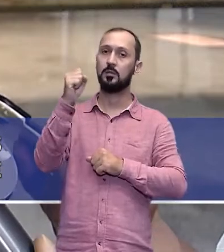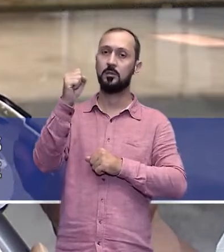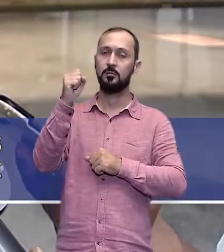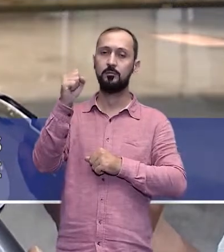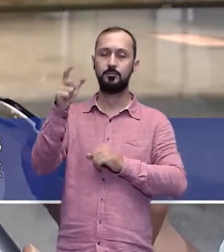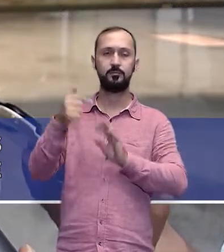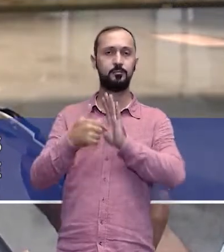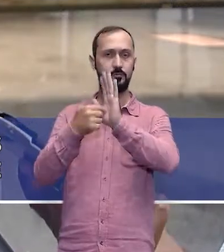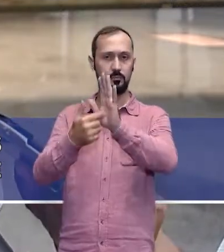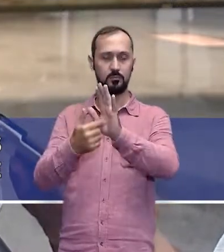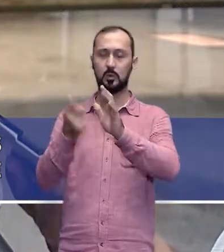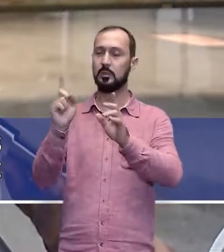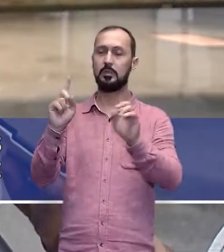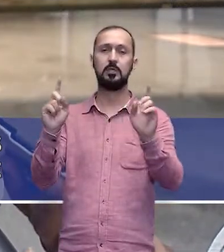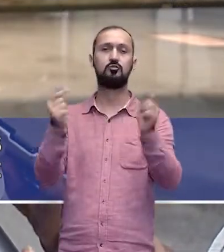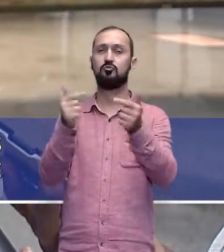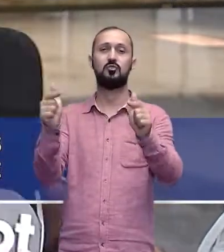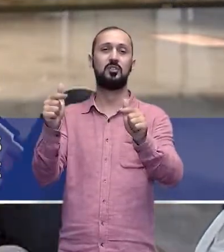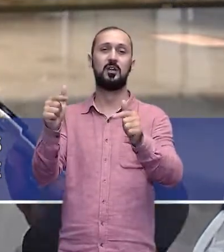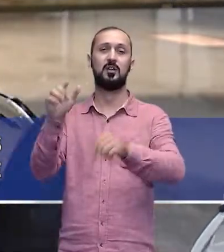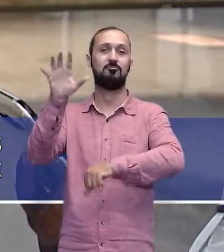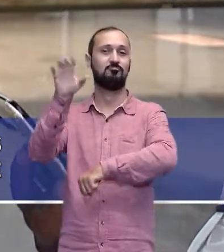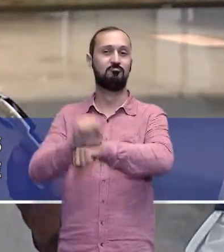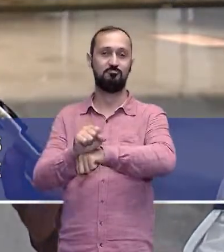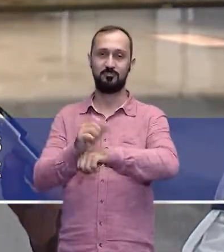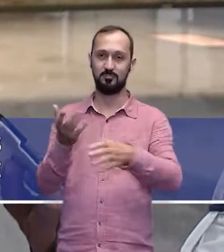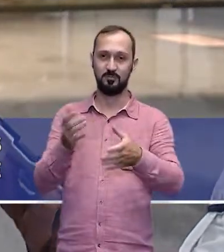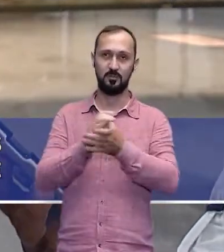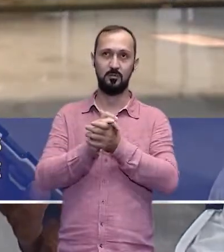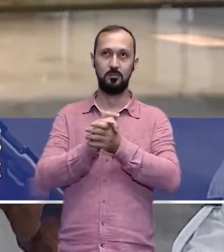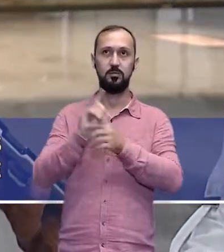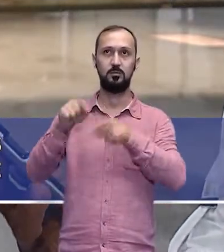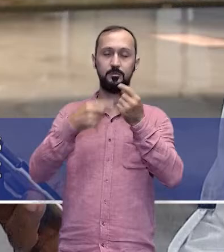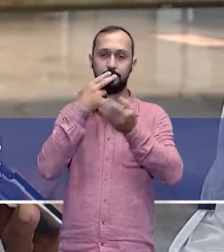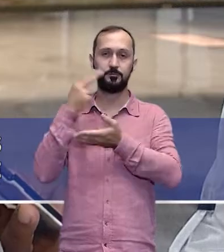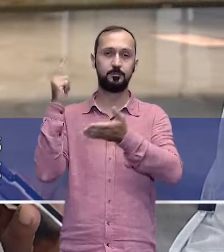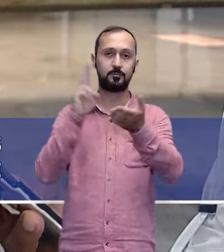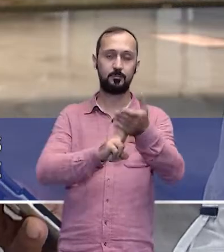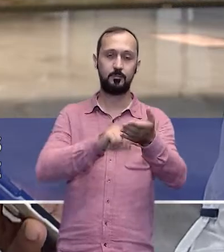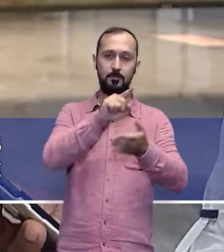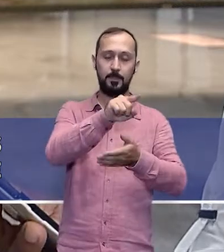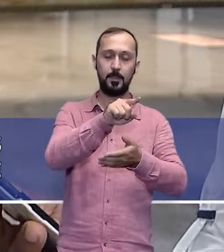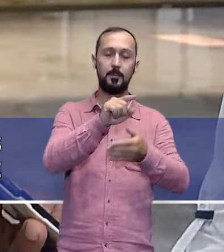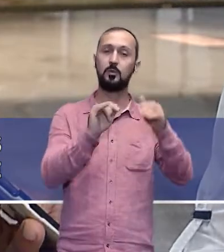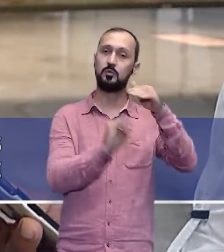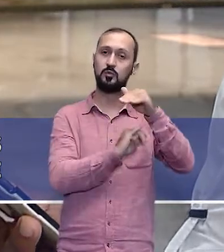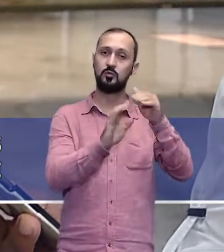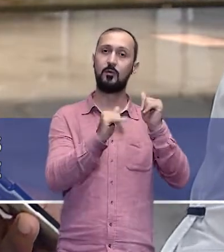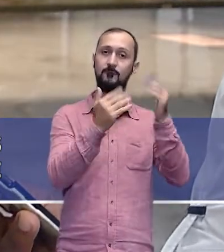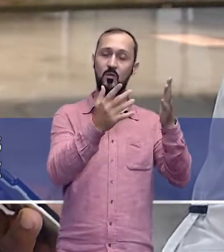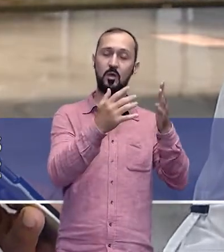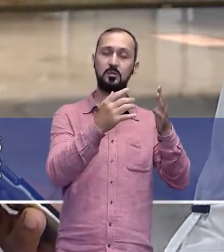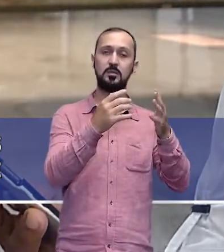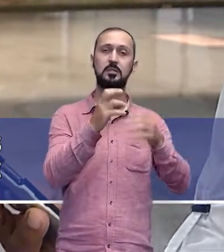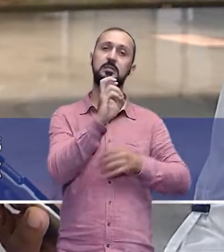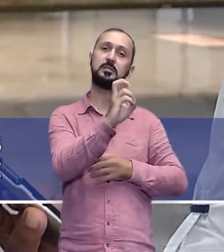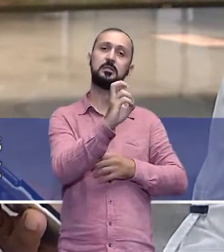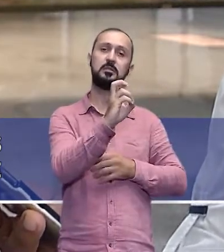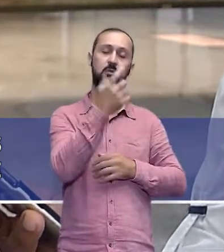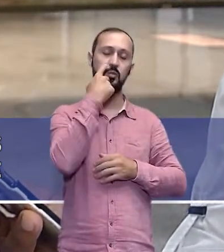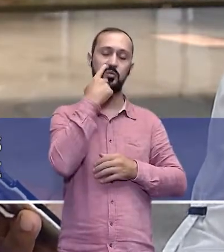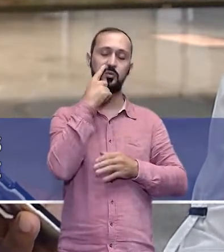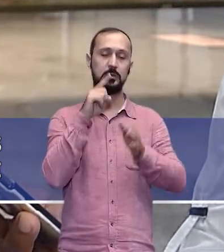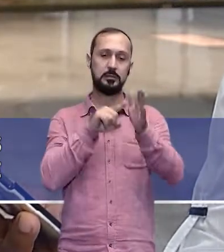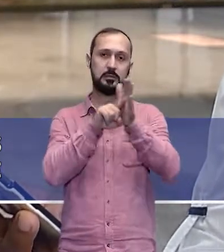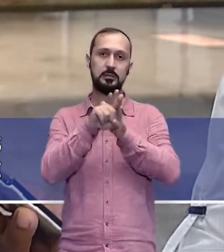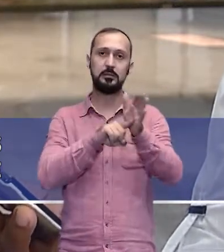e todas mostraram negativas. Também encaminhamos para o Instituto Adolfo Lutz 5